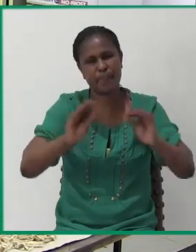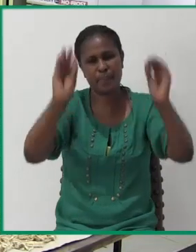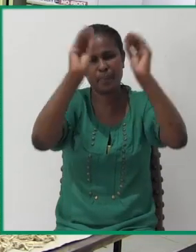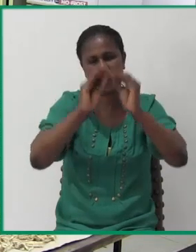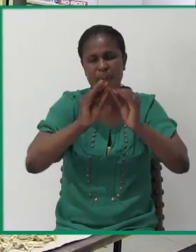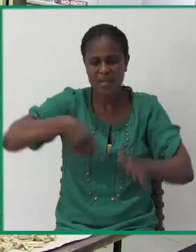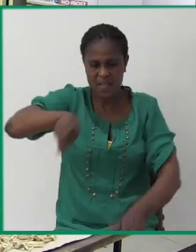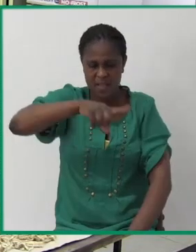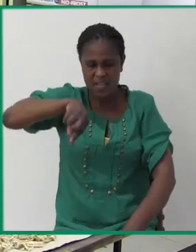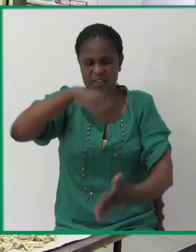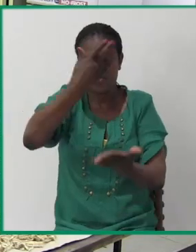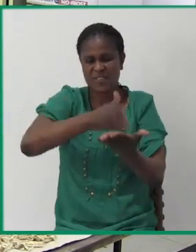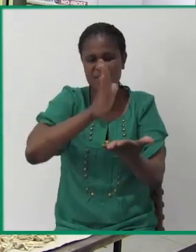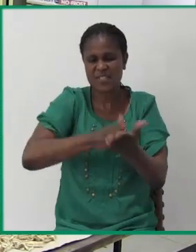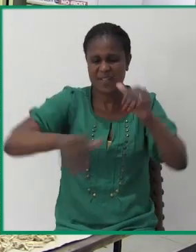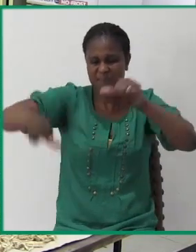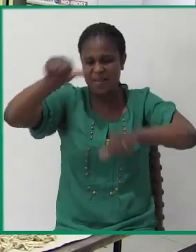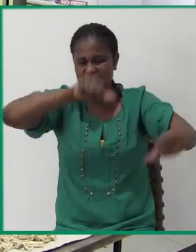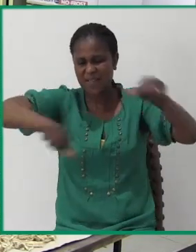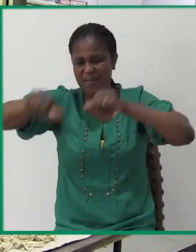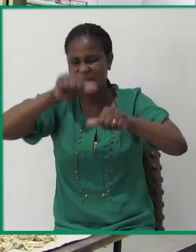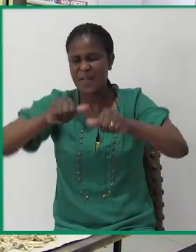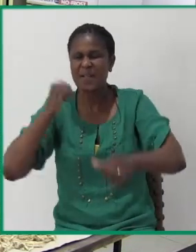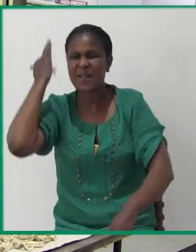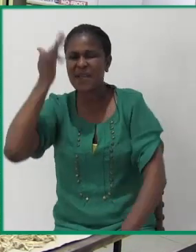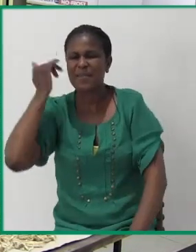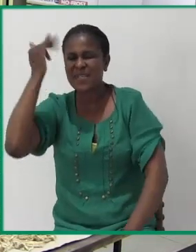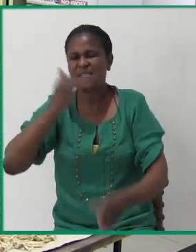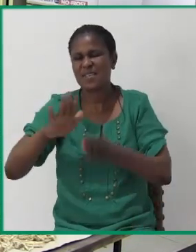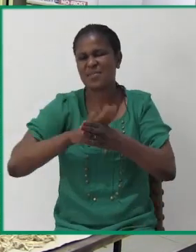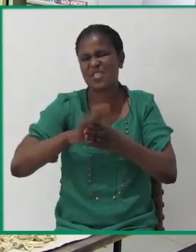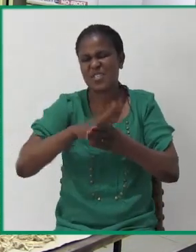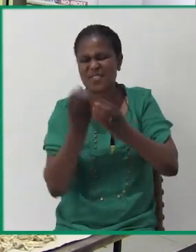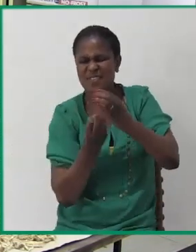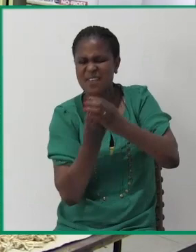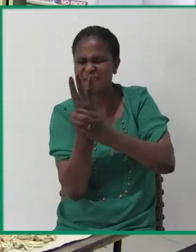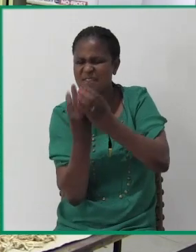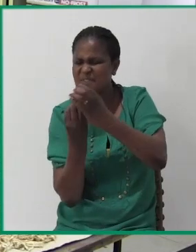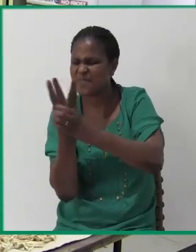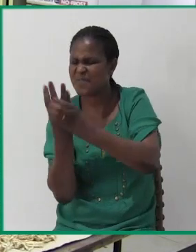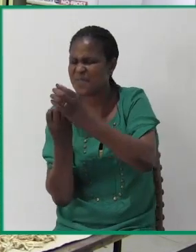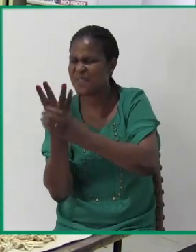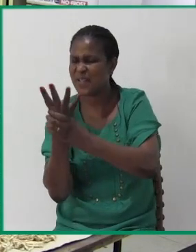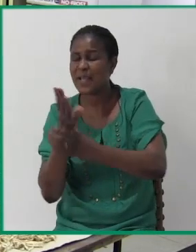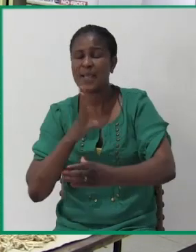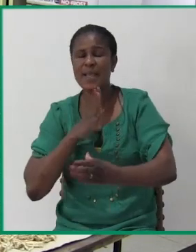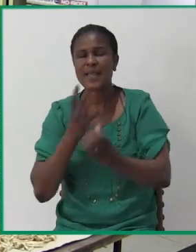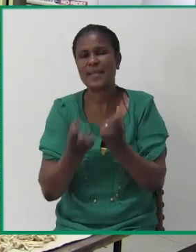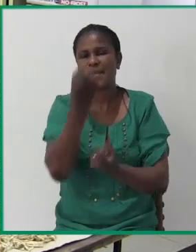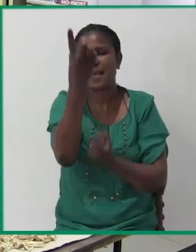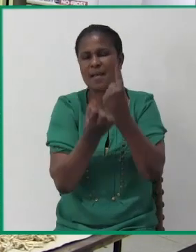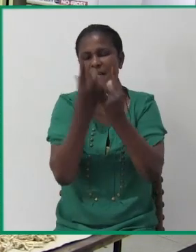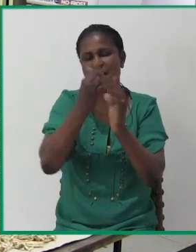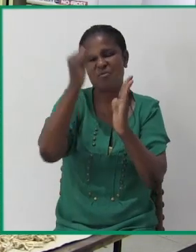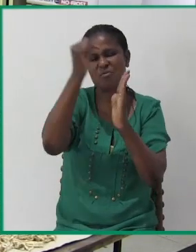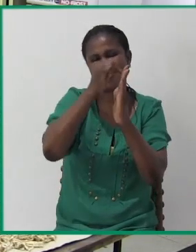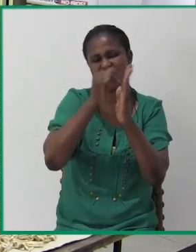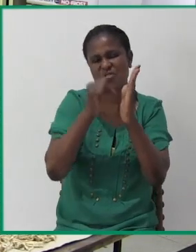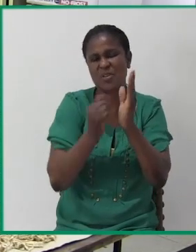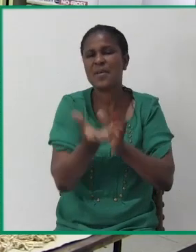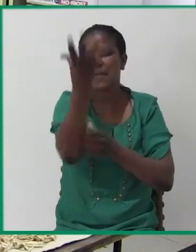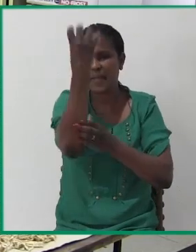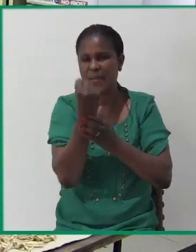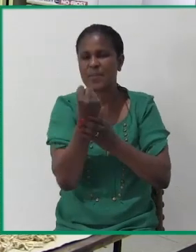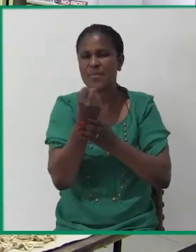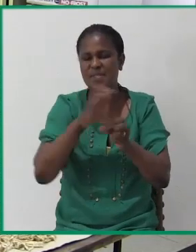nós, como Departamento de Química, pensamos em usar plantas medicinais que têm determinadas propriedades